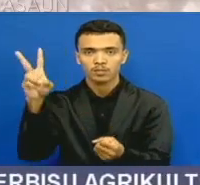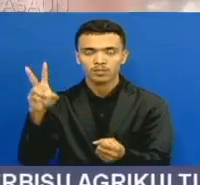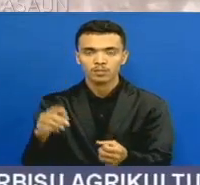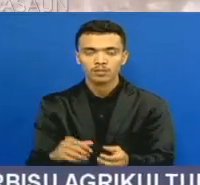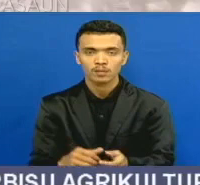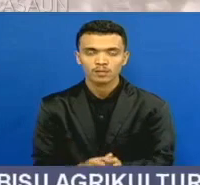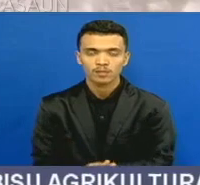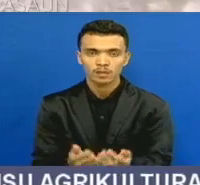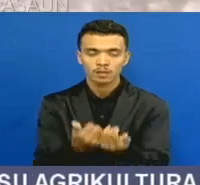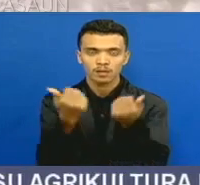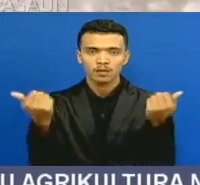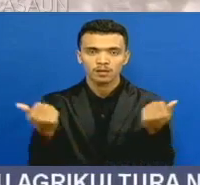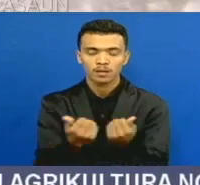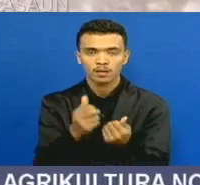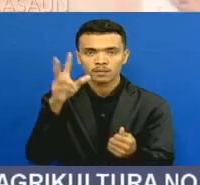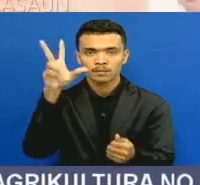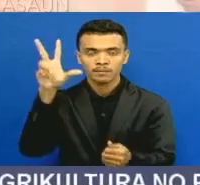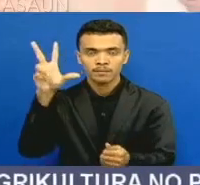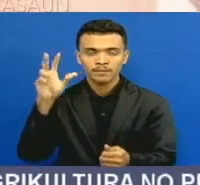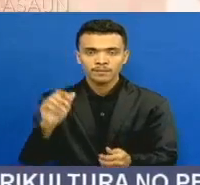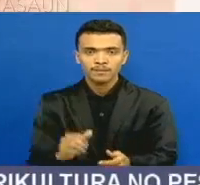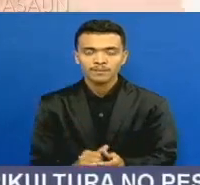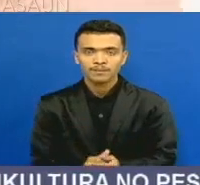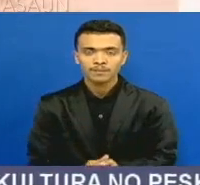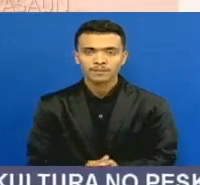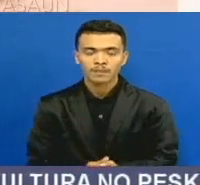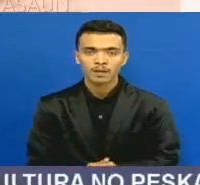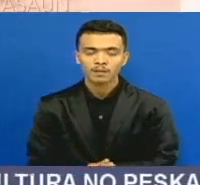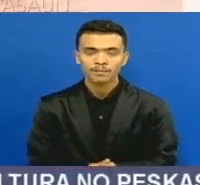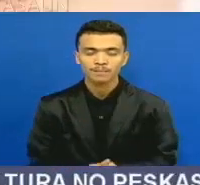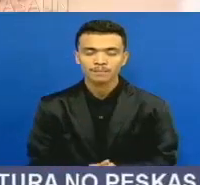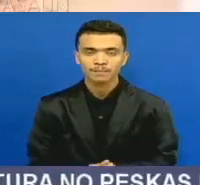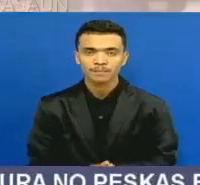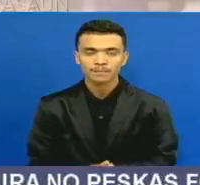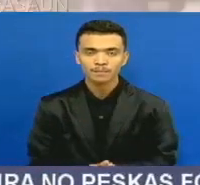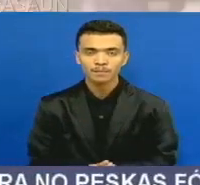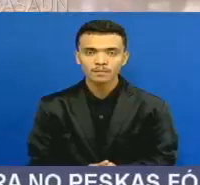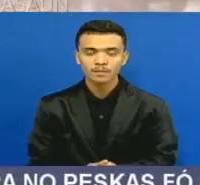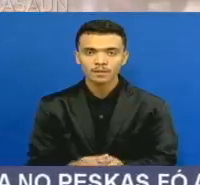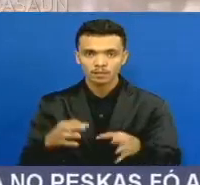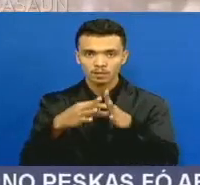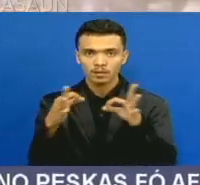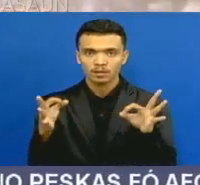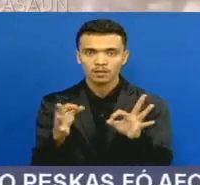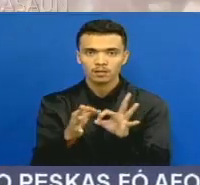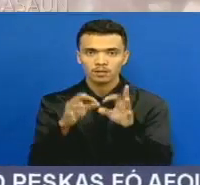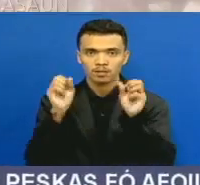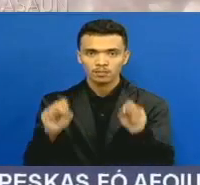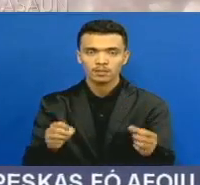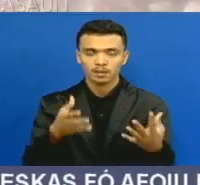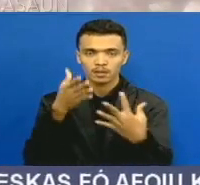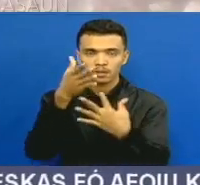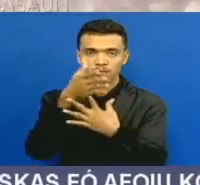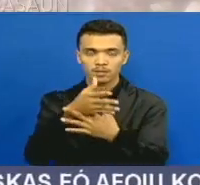livros andei todo o ba aí no vila Minha onde a lastia para atrair ita belé acesso processo